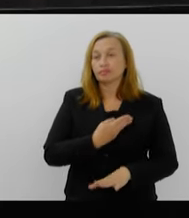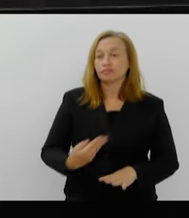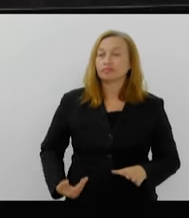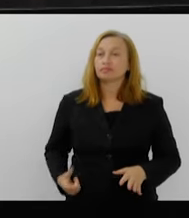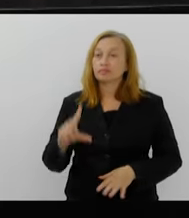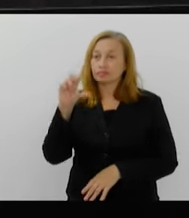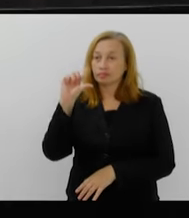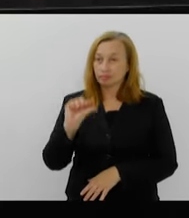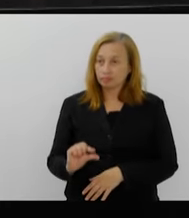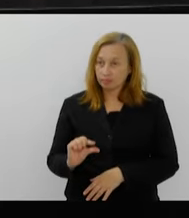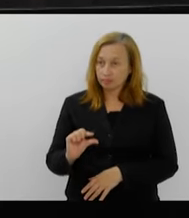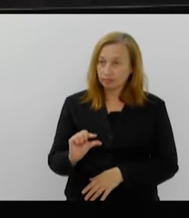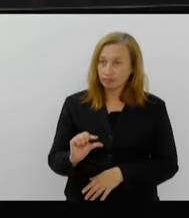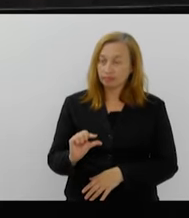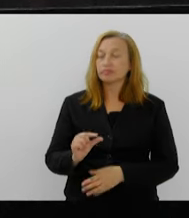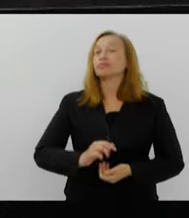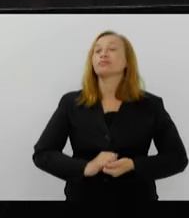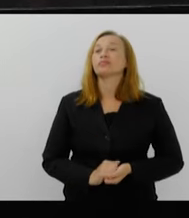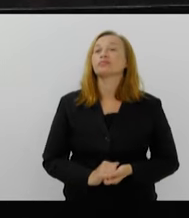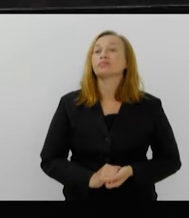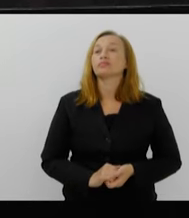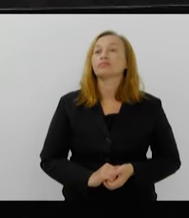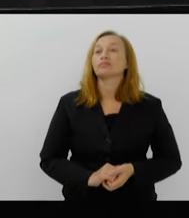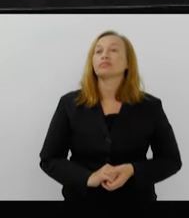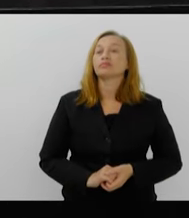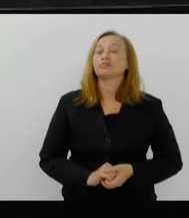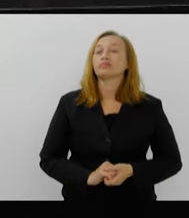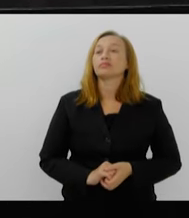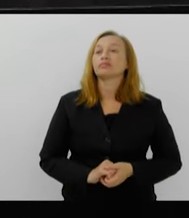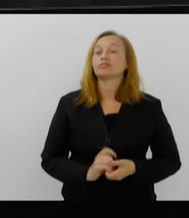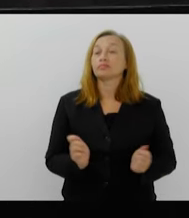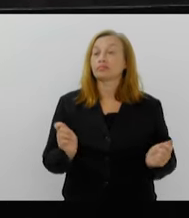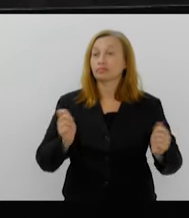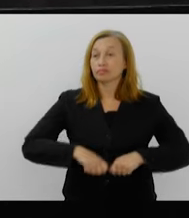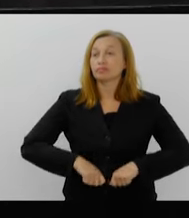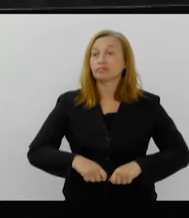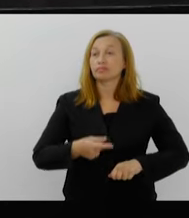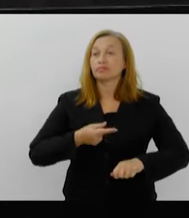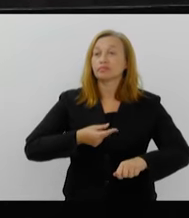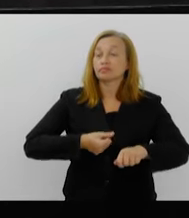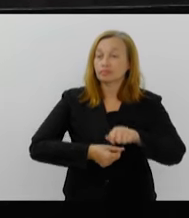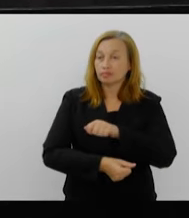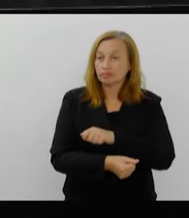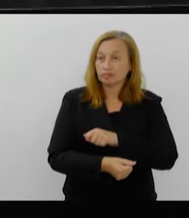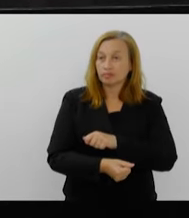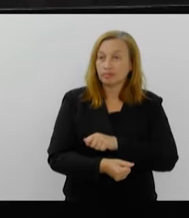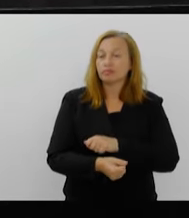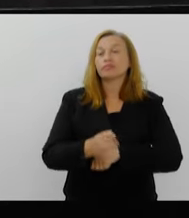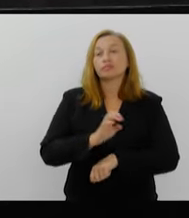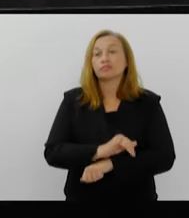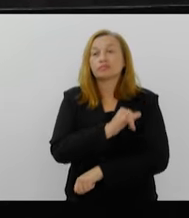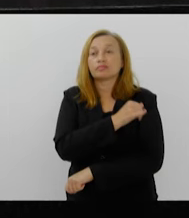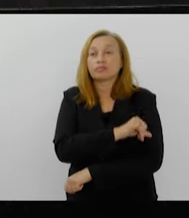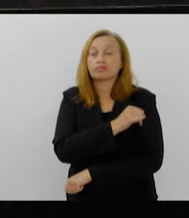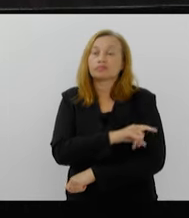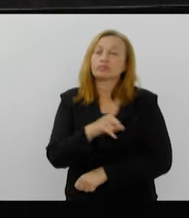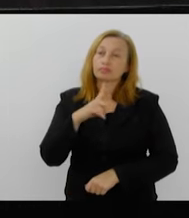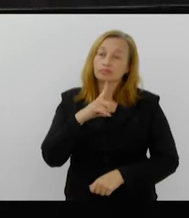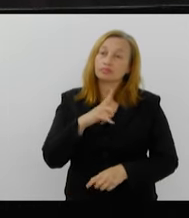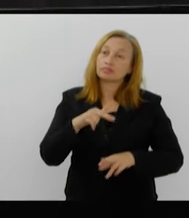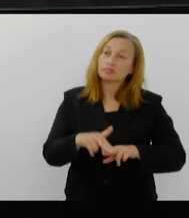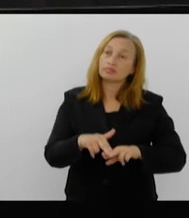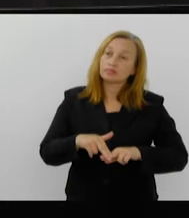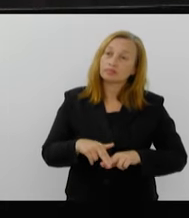diminuindo sensivelmente as possibilidades de investimento que o Estado do Rio de Janeiro tem e,